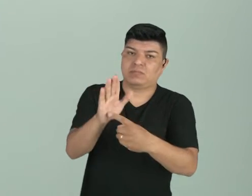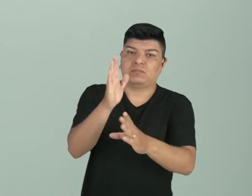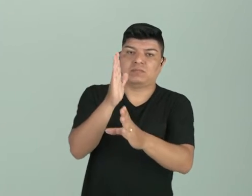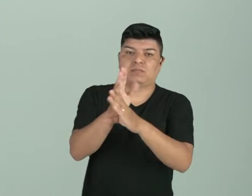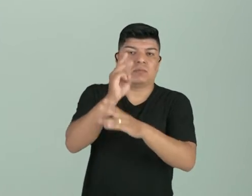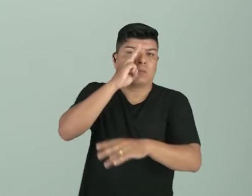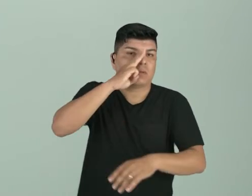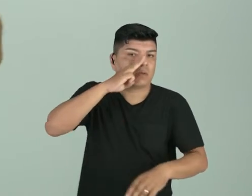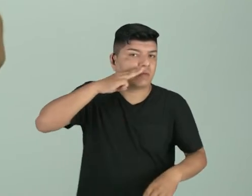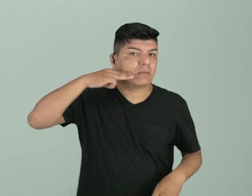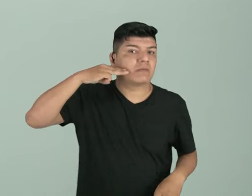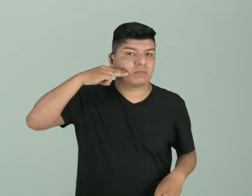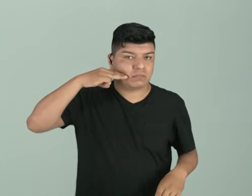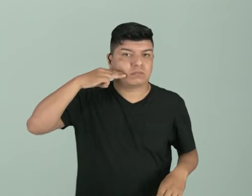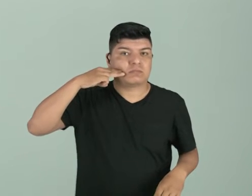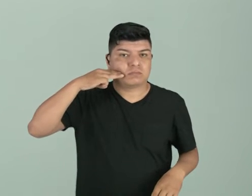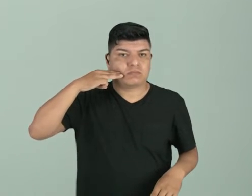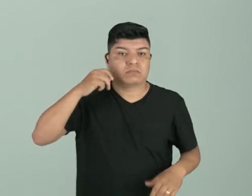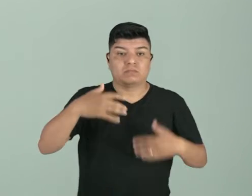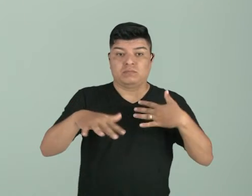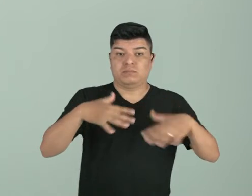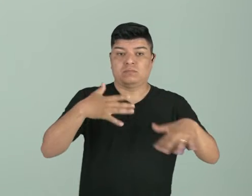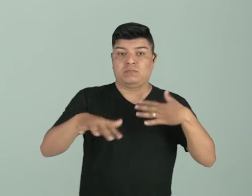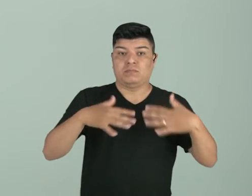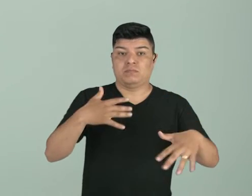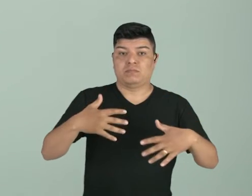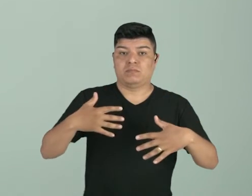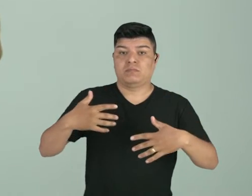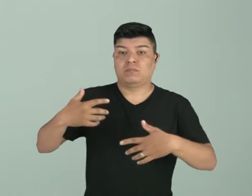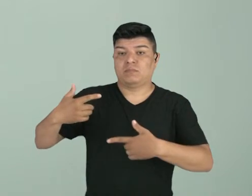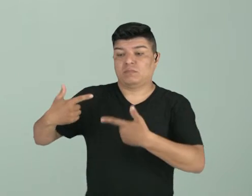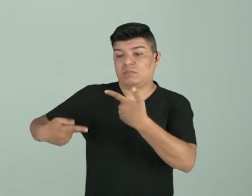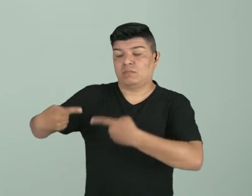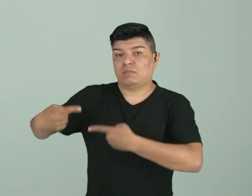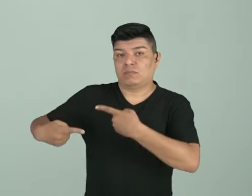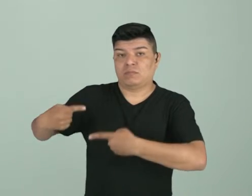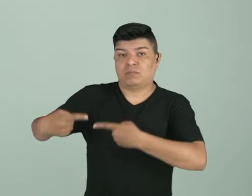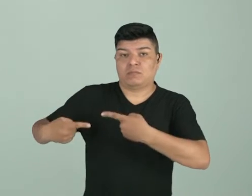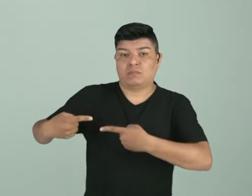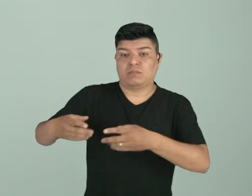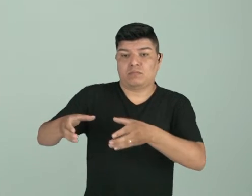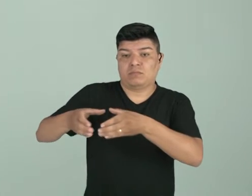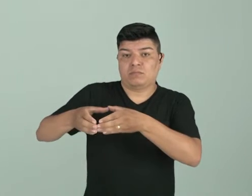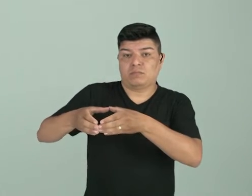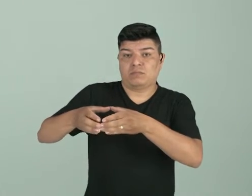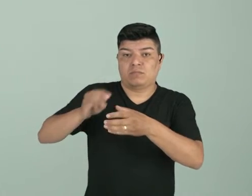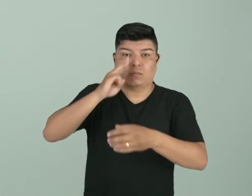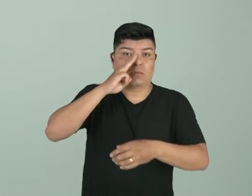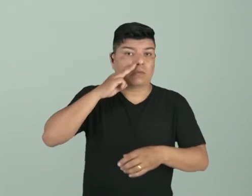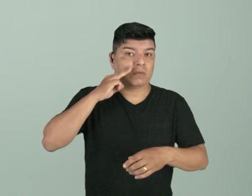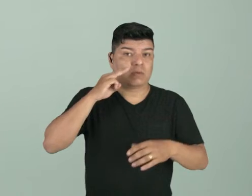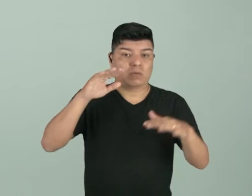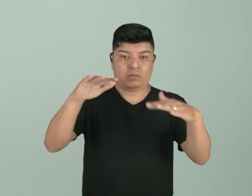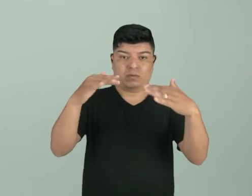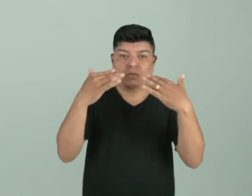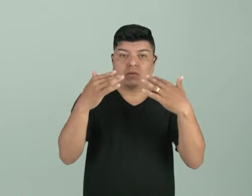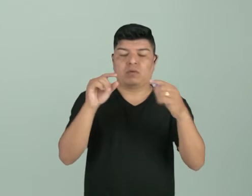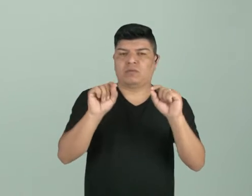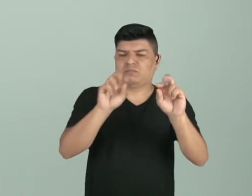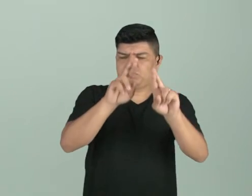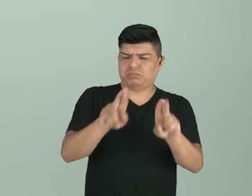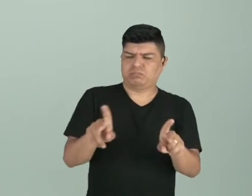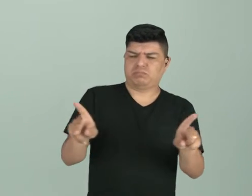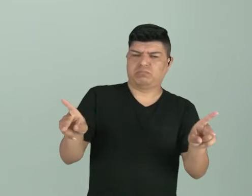com o marxismo. Na obra O Manifesto do Partido Comunista, Karl Marx ele chamou a atenção. São esses